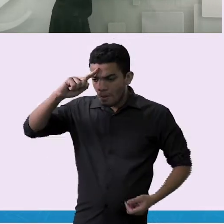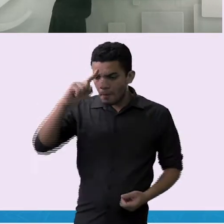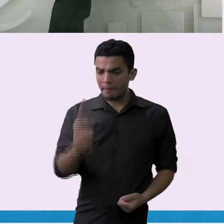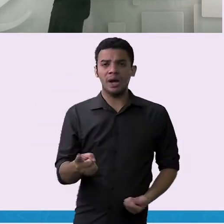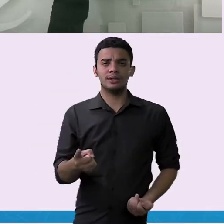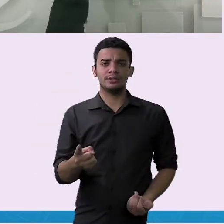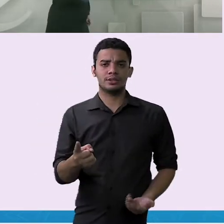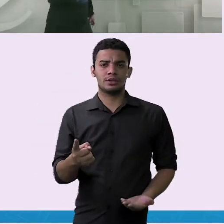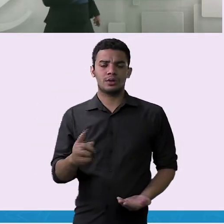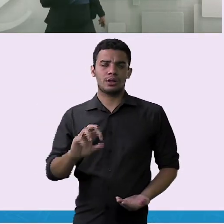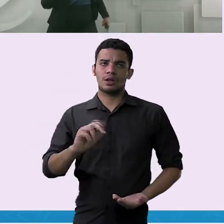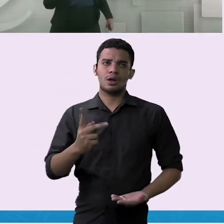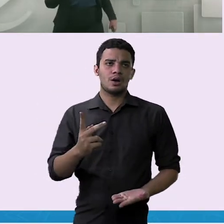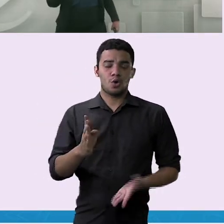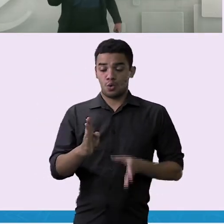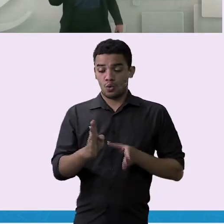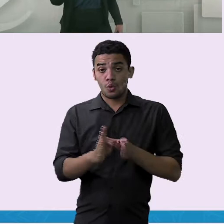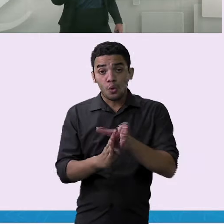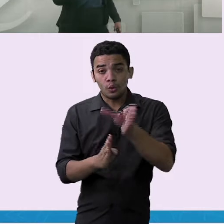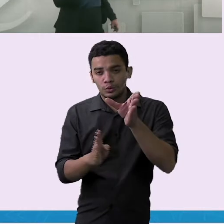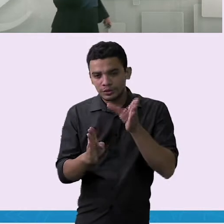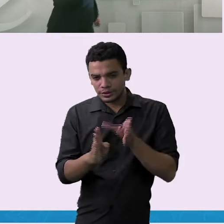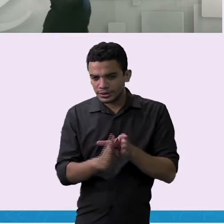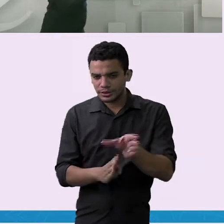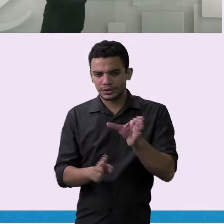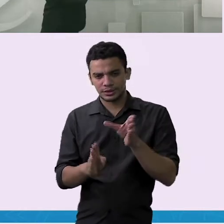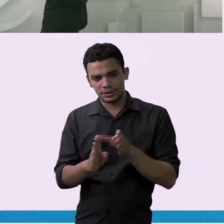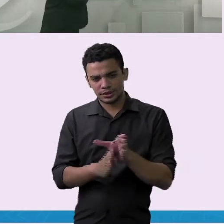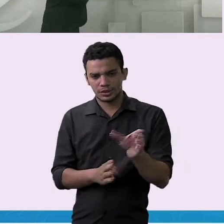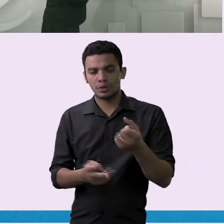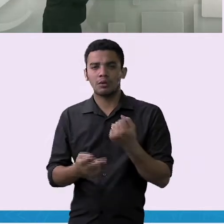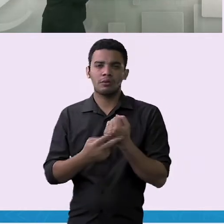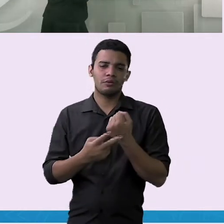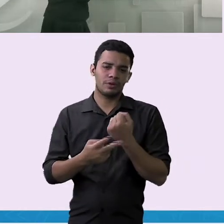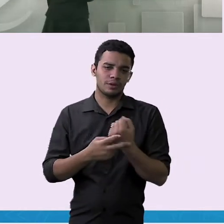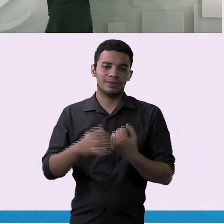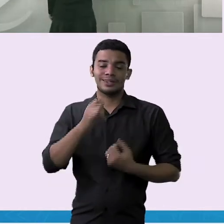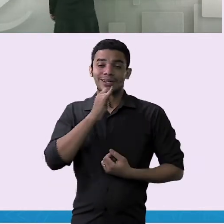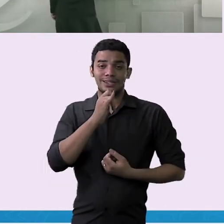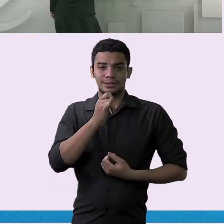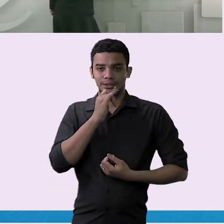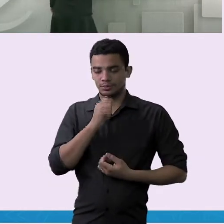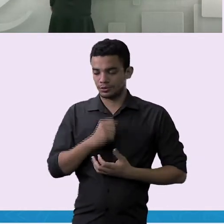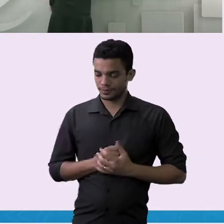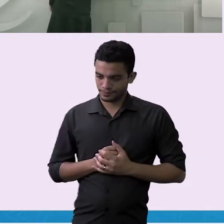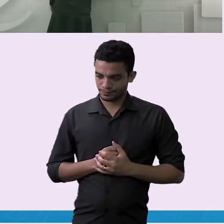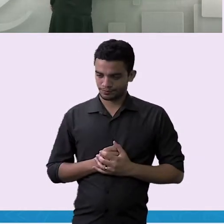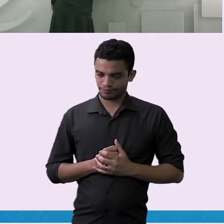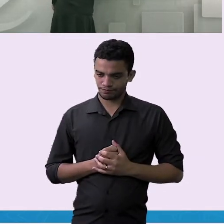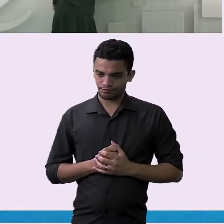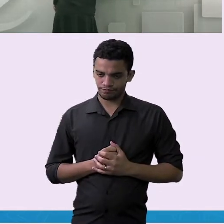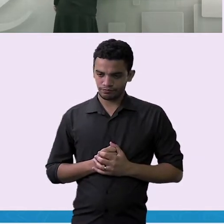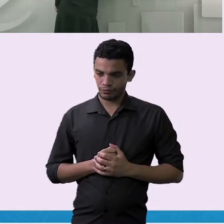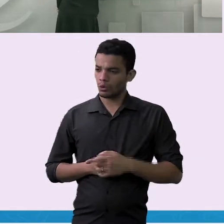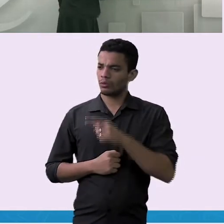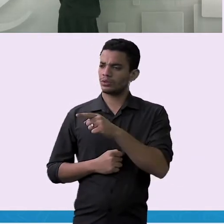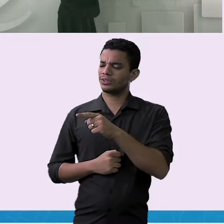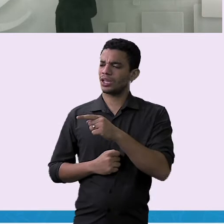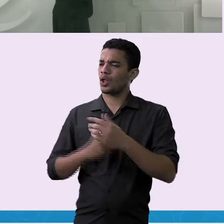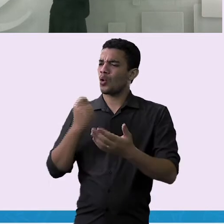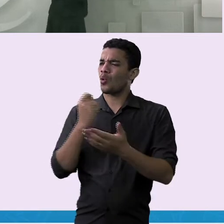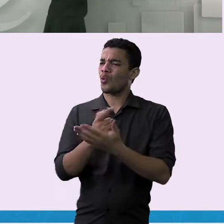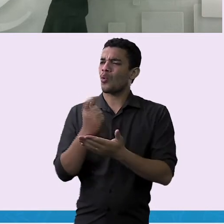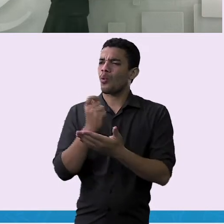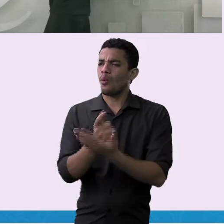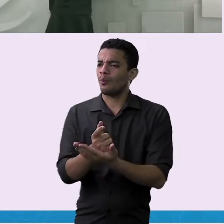conselho. Eu vou dar o exemplo que vocês vão entender. Prestem atenção nos nossos exemplos. Ó. Cumpre